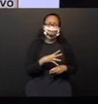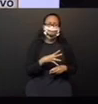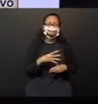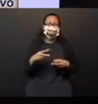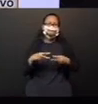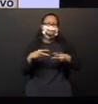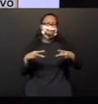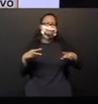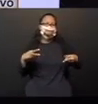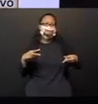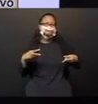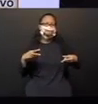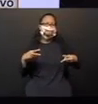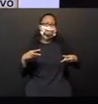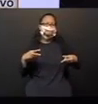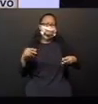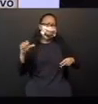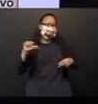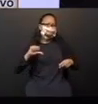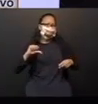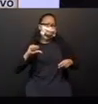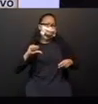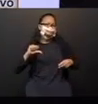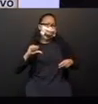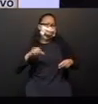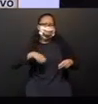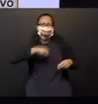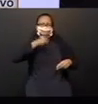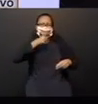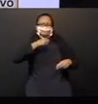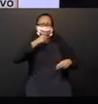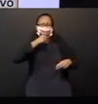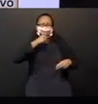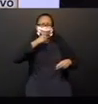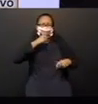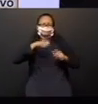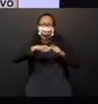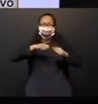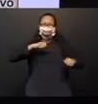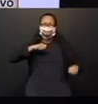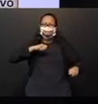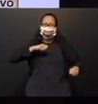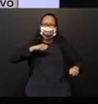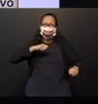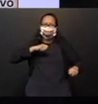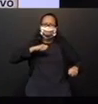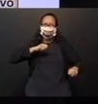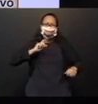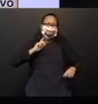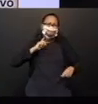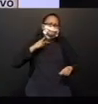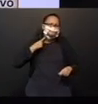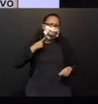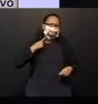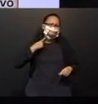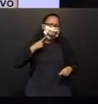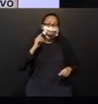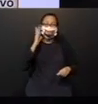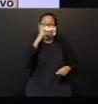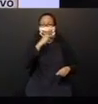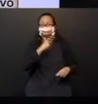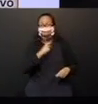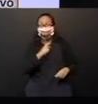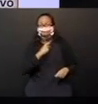lenço, negativamente agora, está velho, rasgado, sujo,